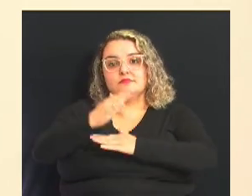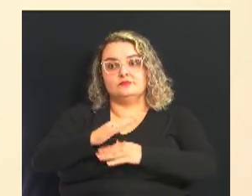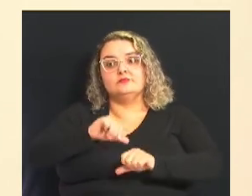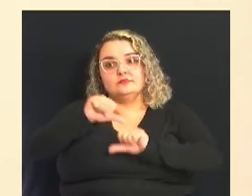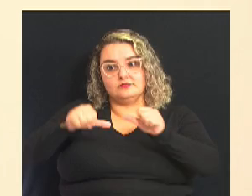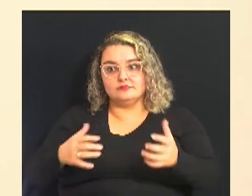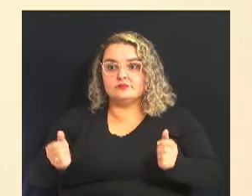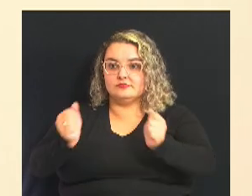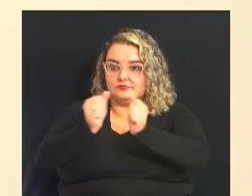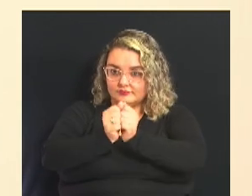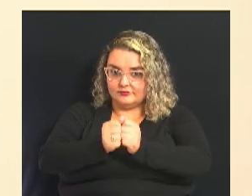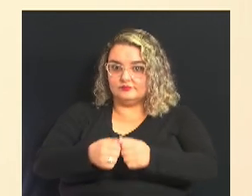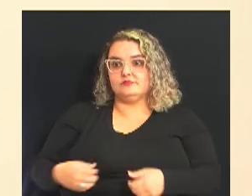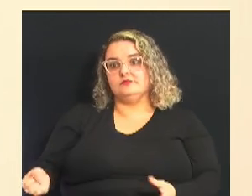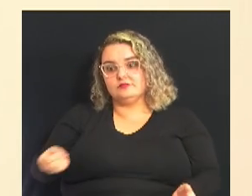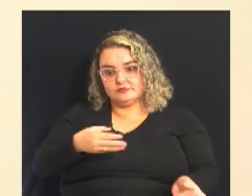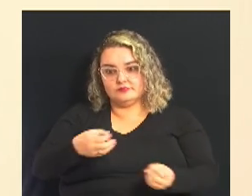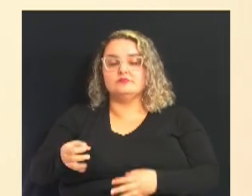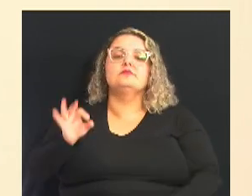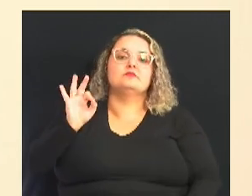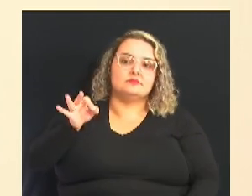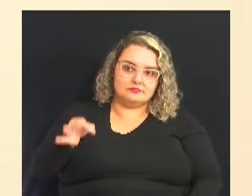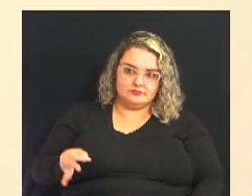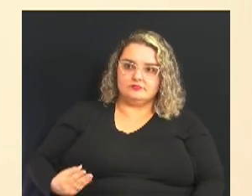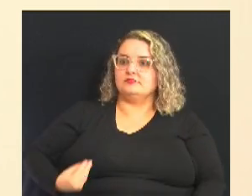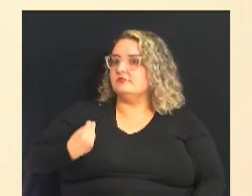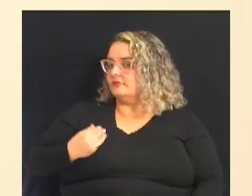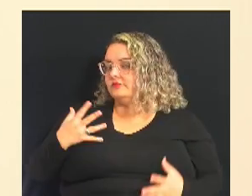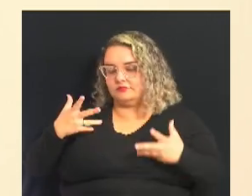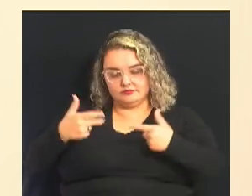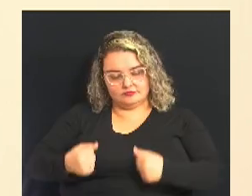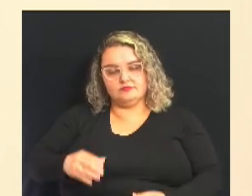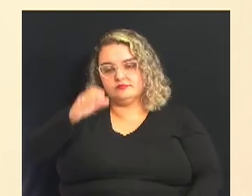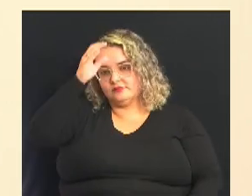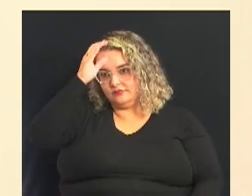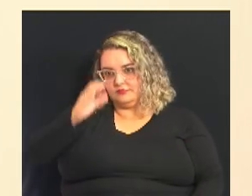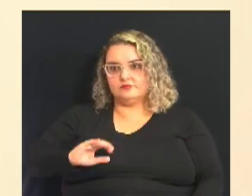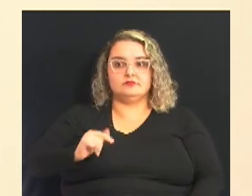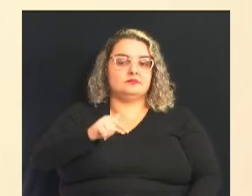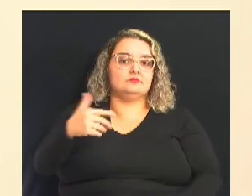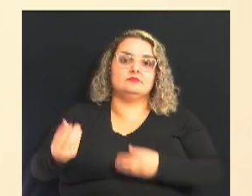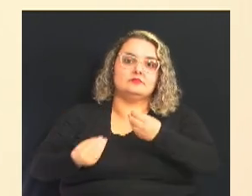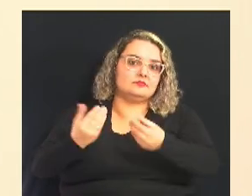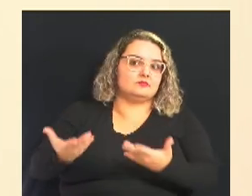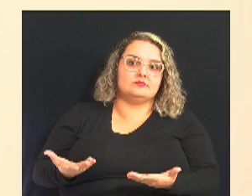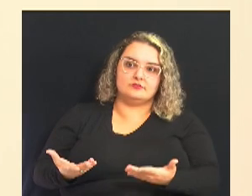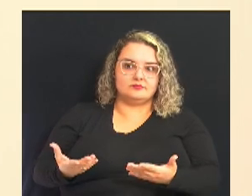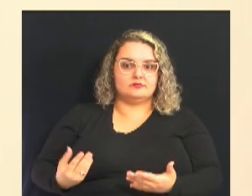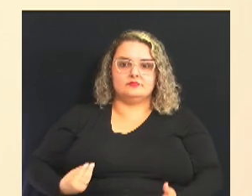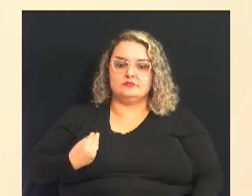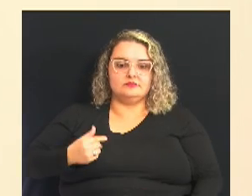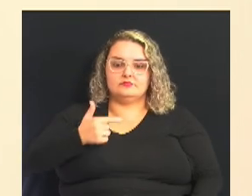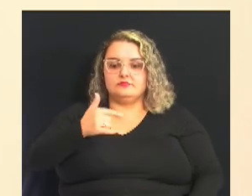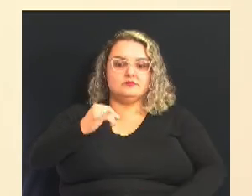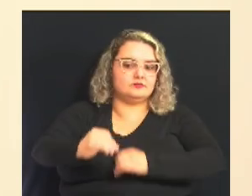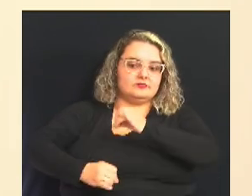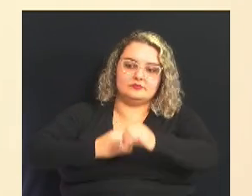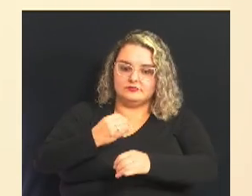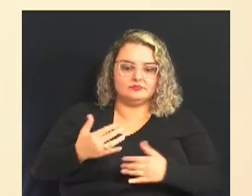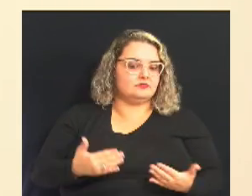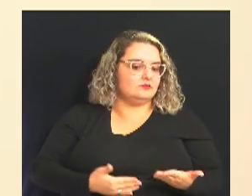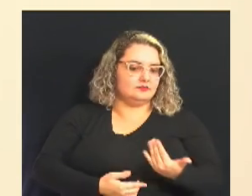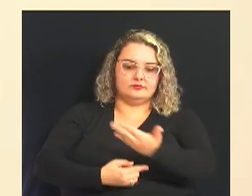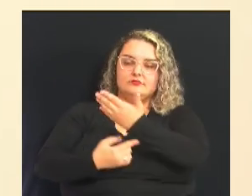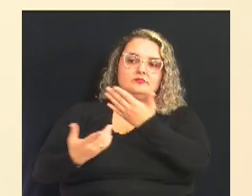modernização. Com certeza, como a vida de todo cidadão hoje é impossível viver sem internet, sem rede social, sem tecnologia. A Câmara